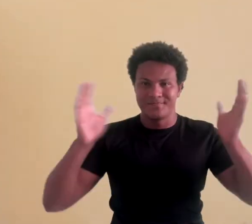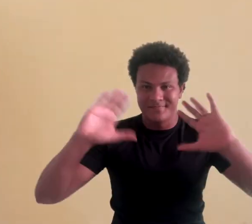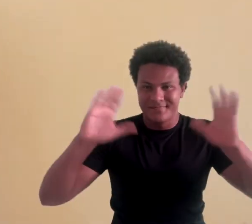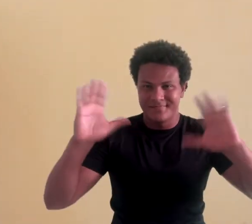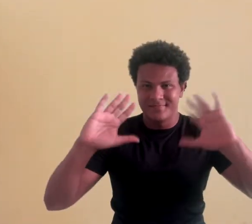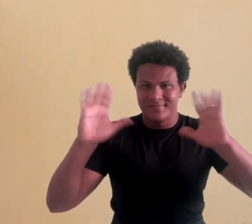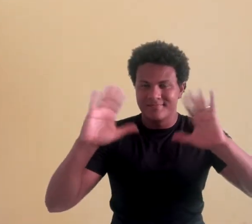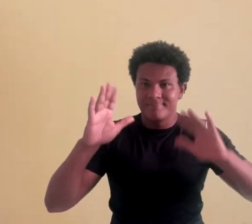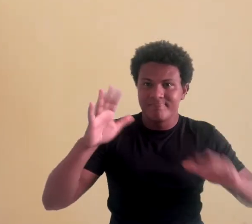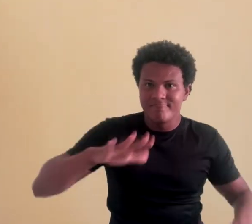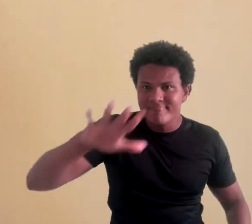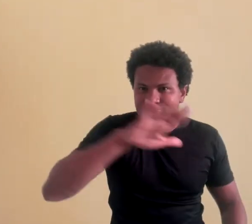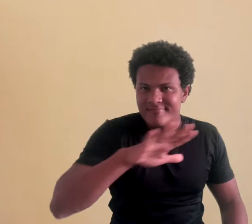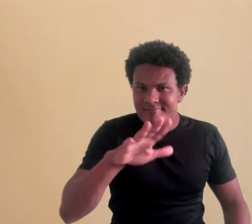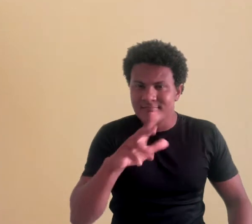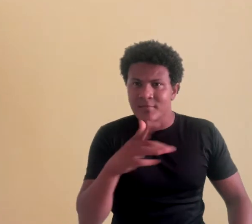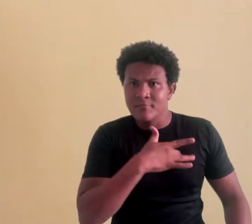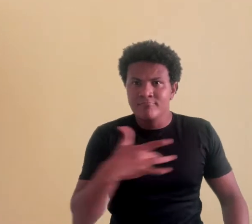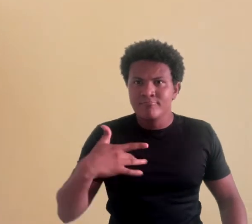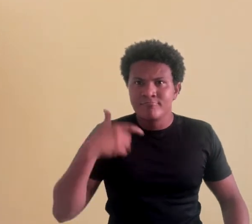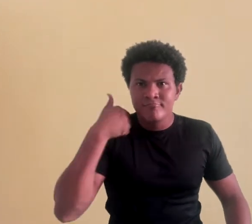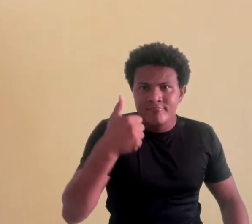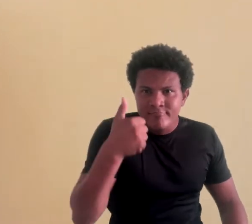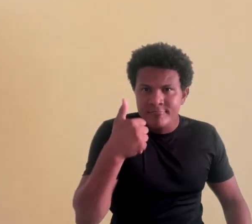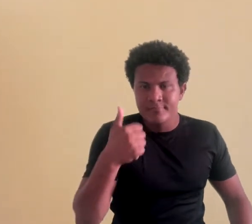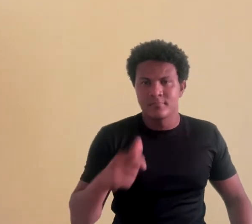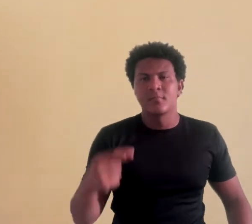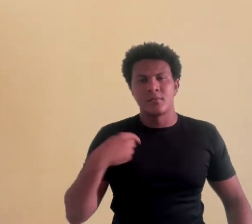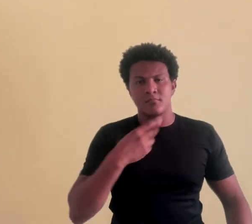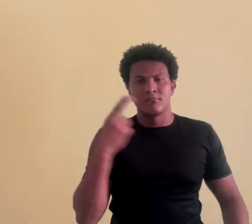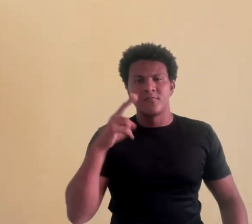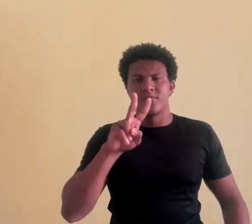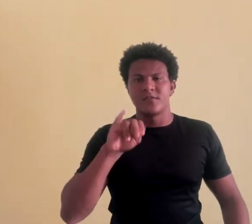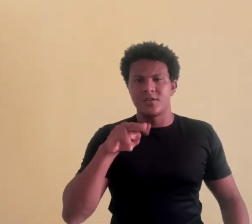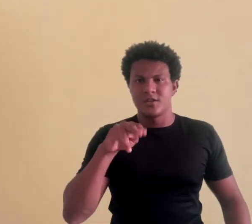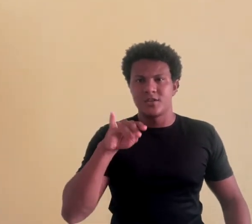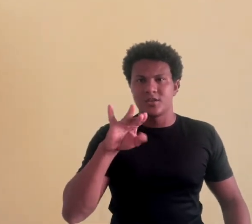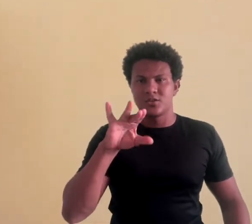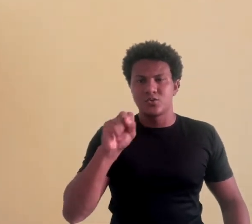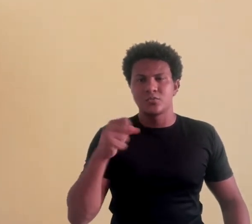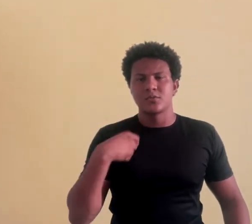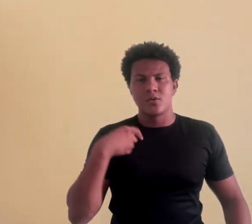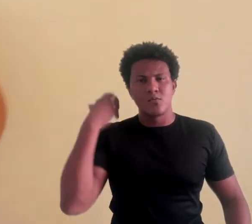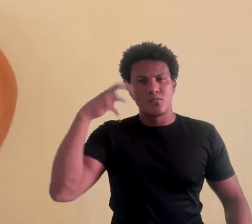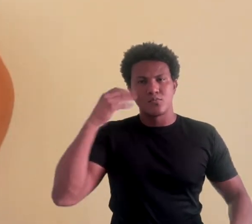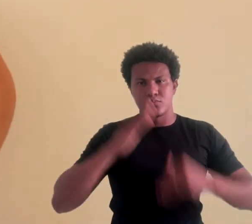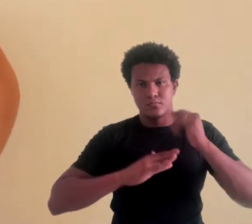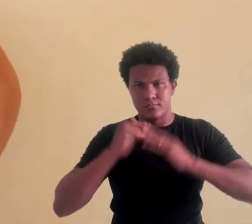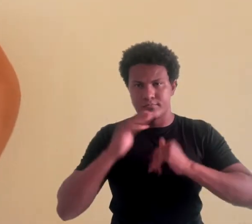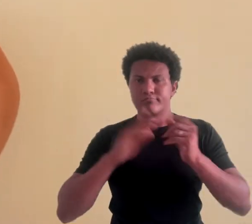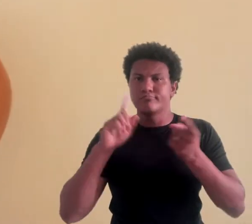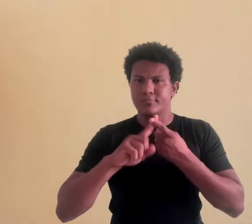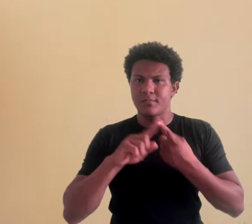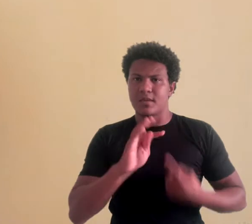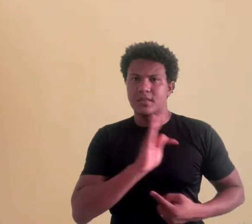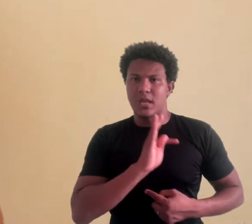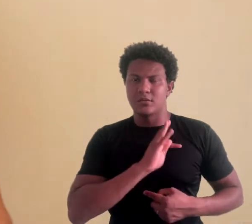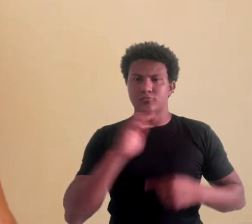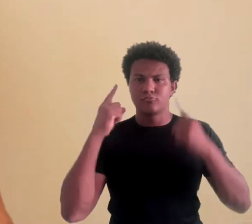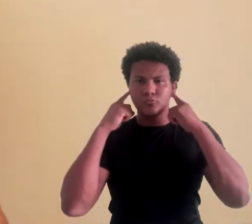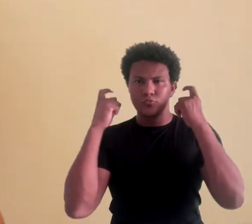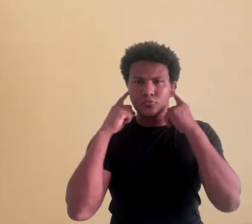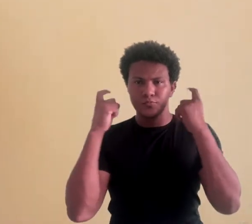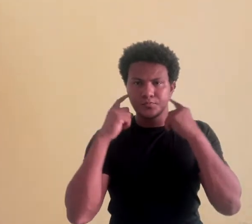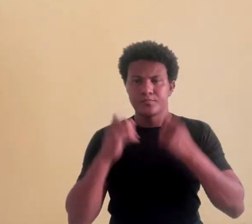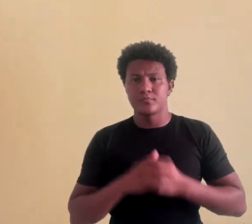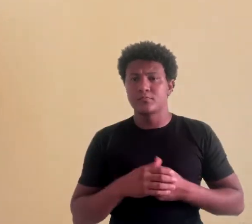Fala moçada, beleza? Tudo tranquilo? Sou Vinícius Costa, sou músico e sou técnico de áudio do Centro Cultural Bom Jardim. E nesse vídeo eu quero mostrar pra vocês